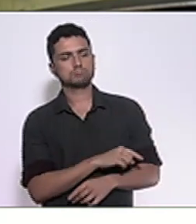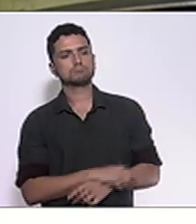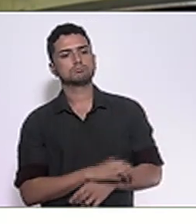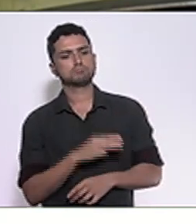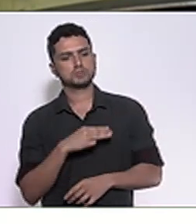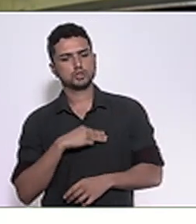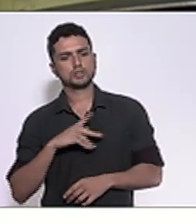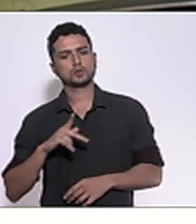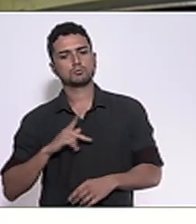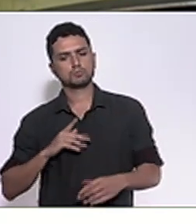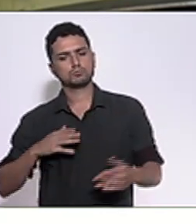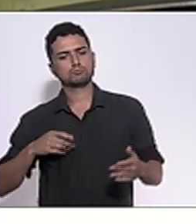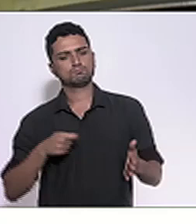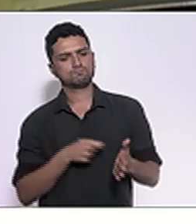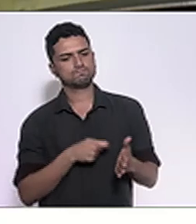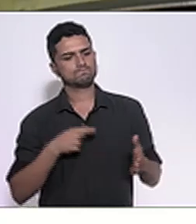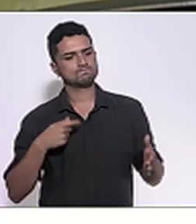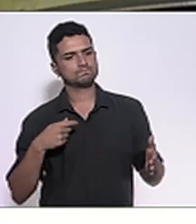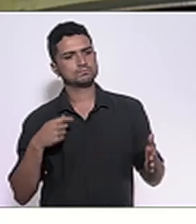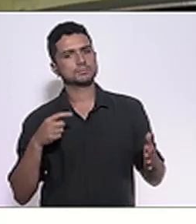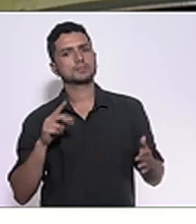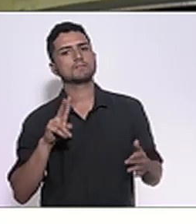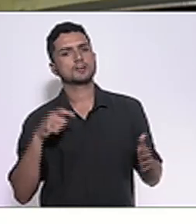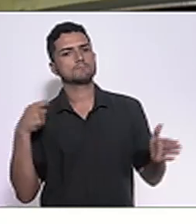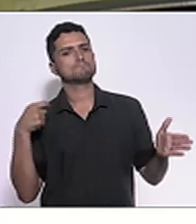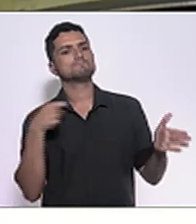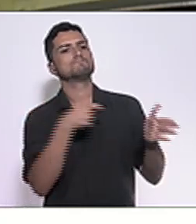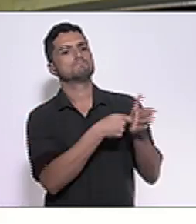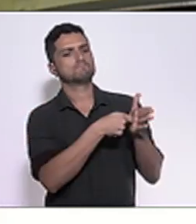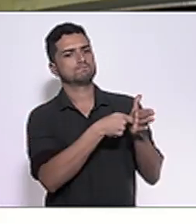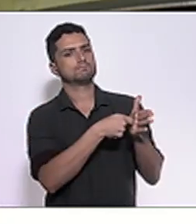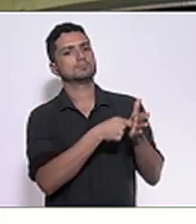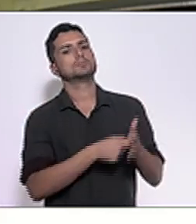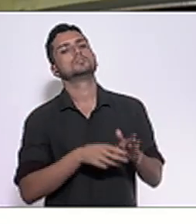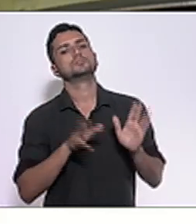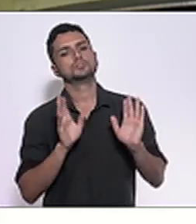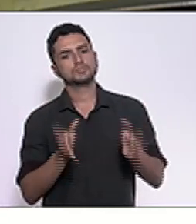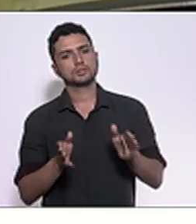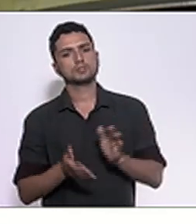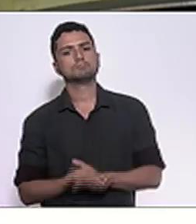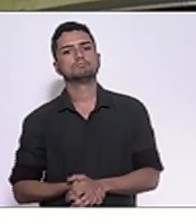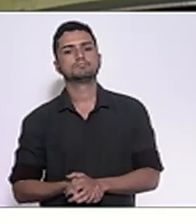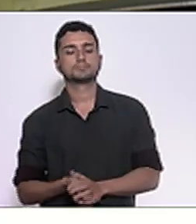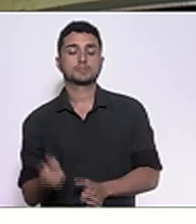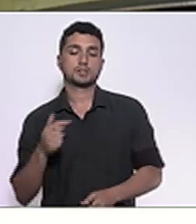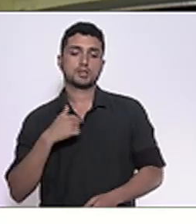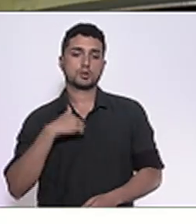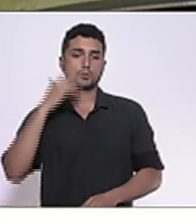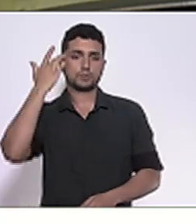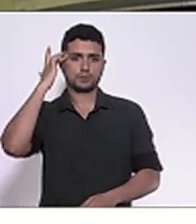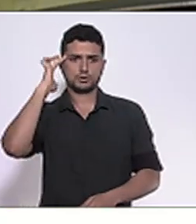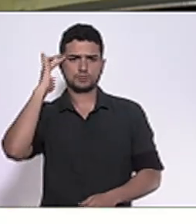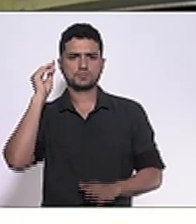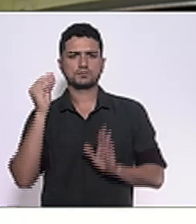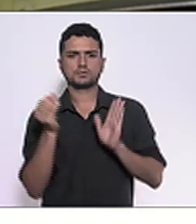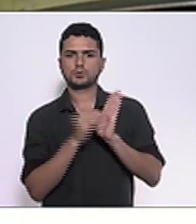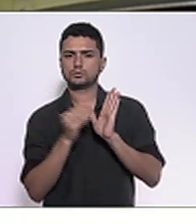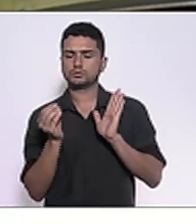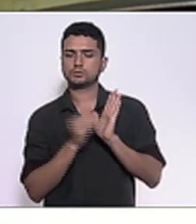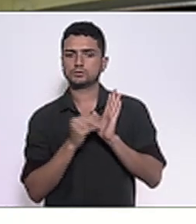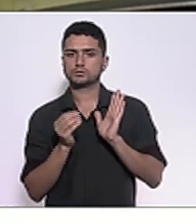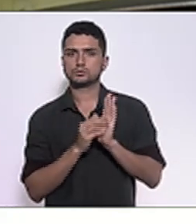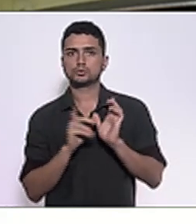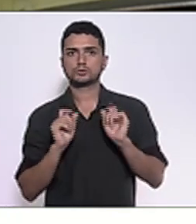tem tratado como criminosos. Então, o que eu acho que falta realmente são medidas